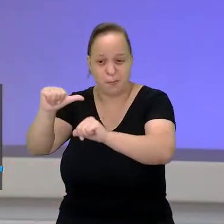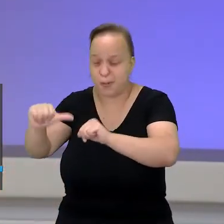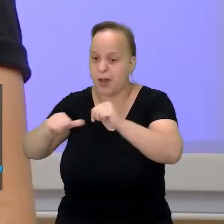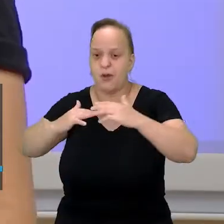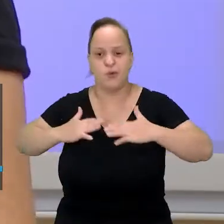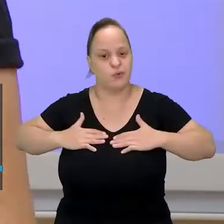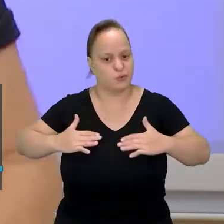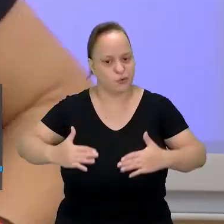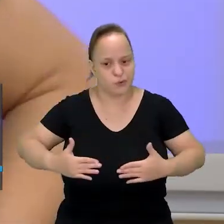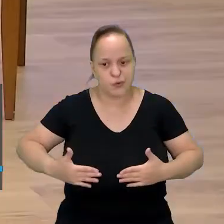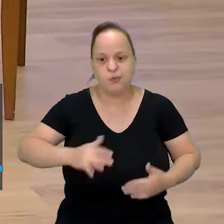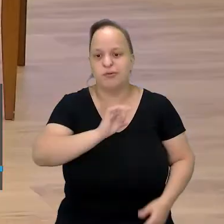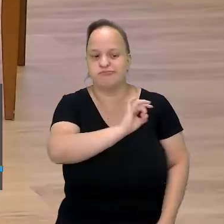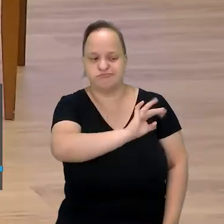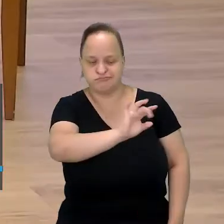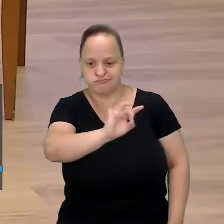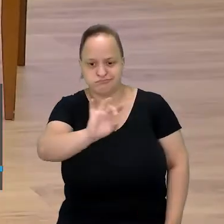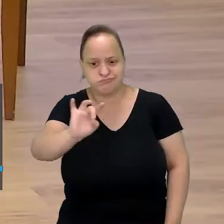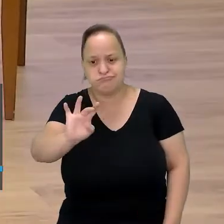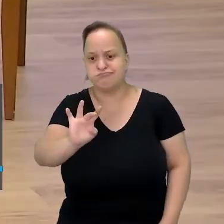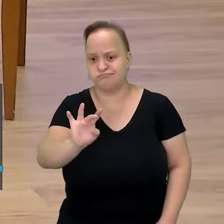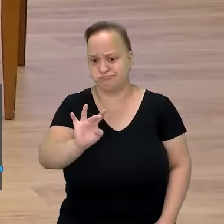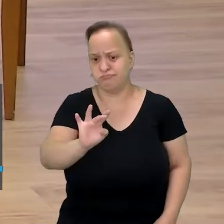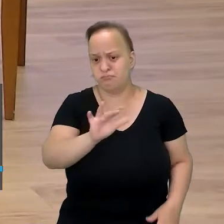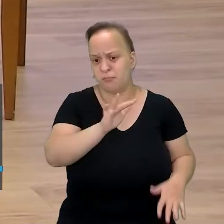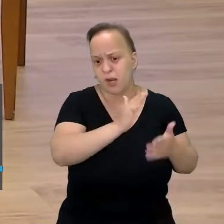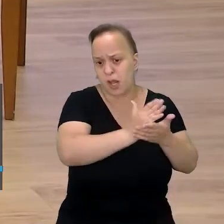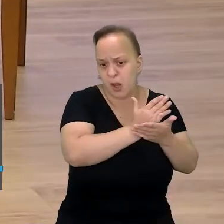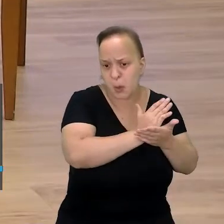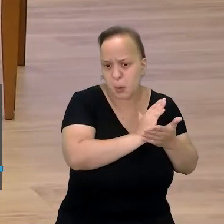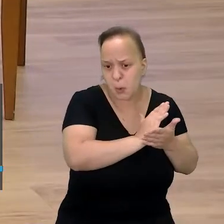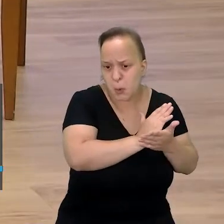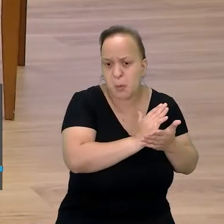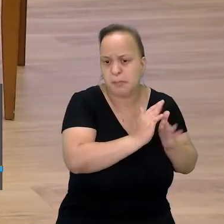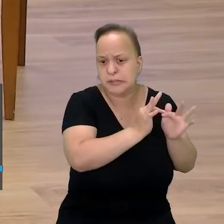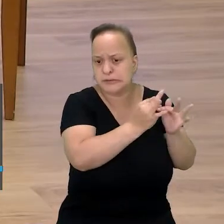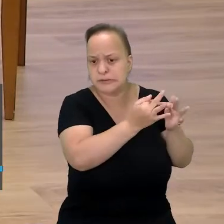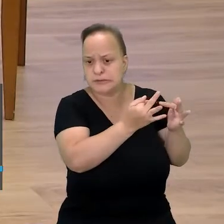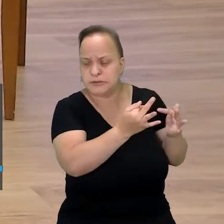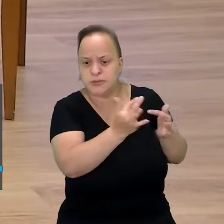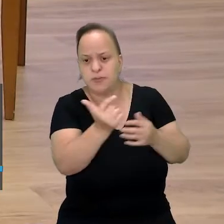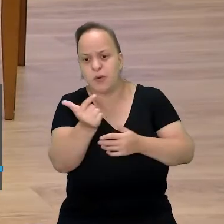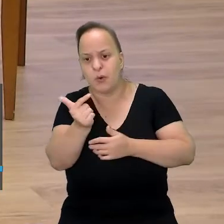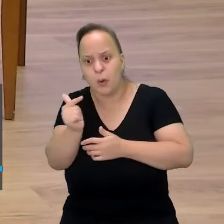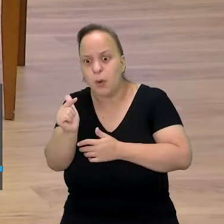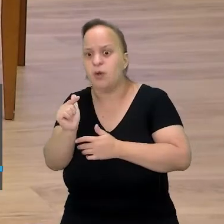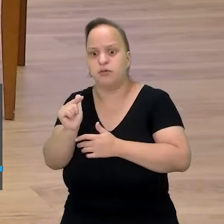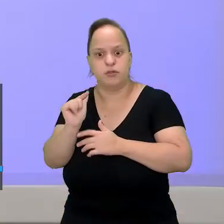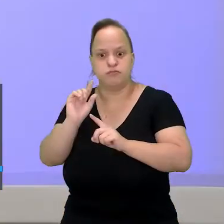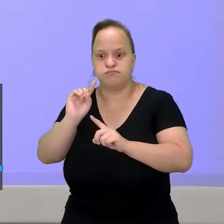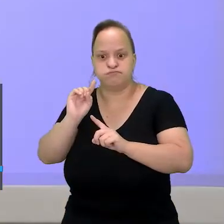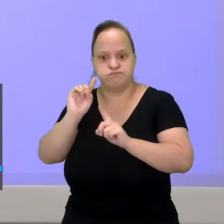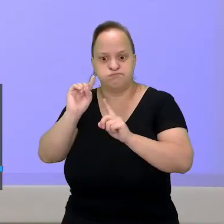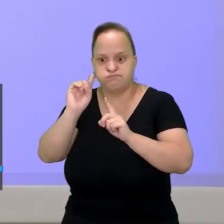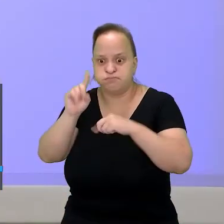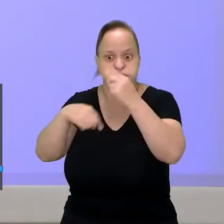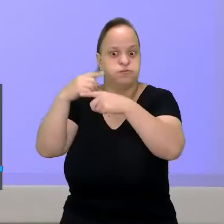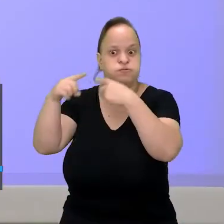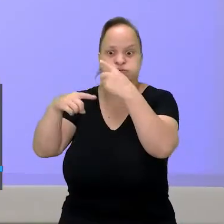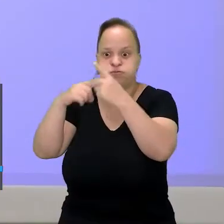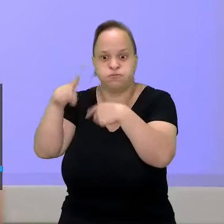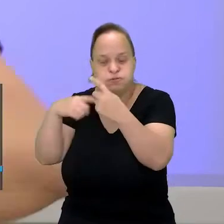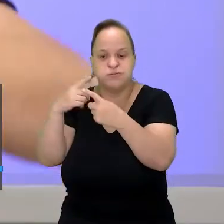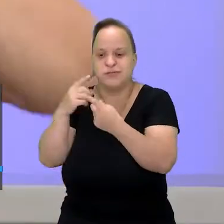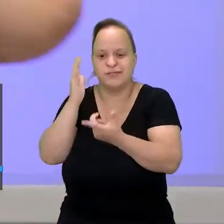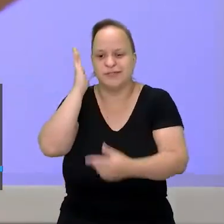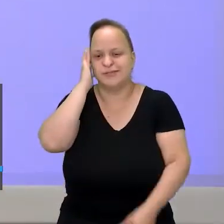grandes, talvez. E assim, de modificações simples a modificações muito grandes. Por exemplo, você tem modificações simples, que é, por exemplo, aquela história